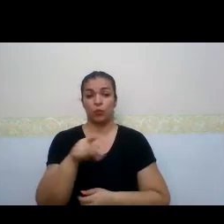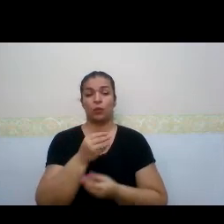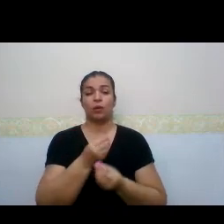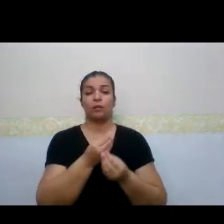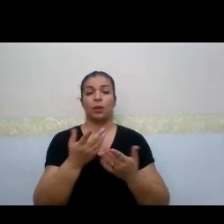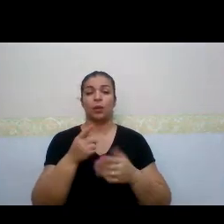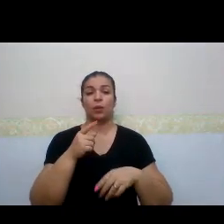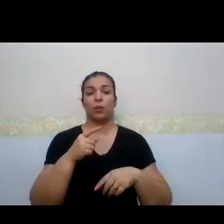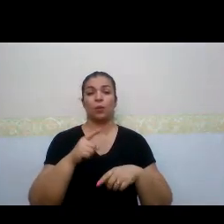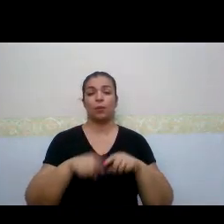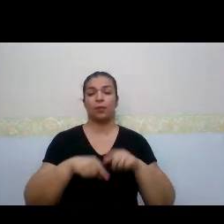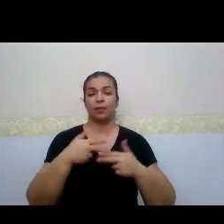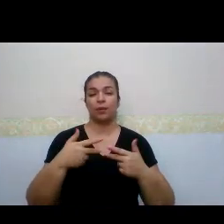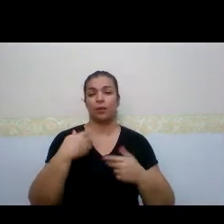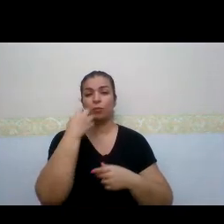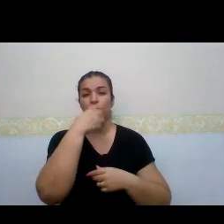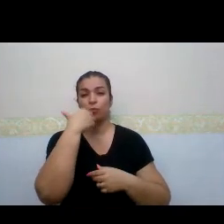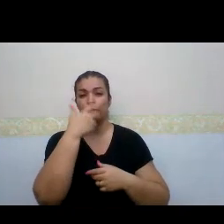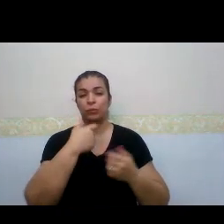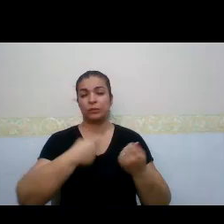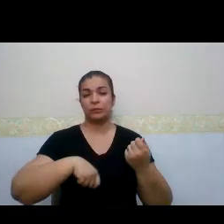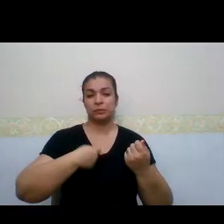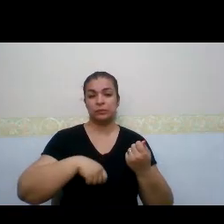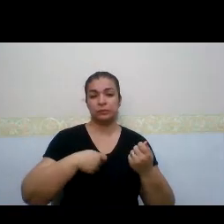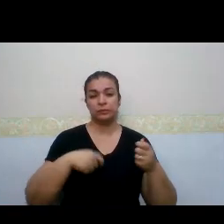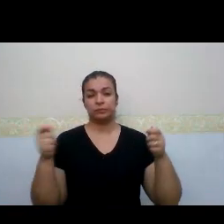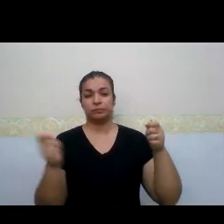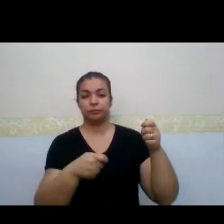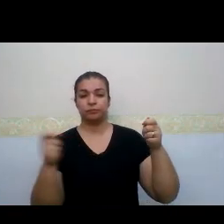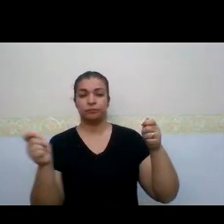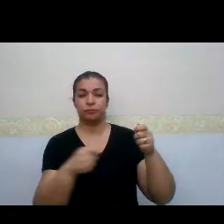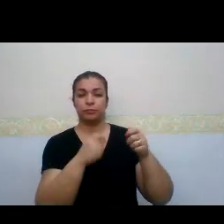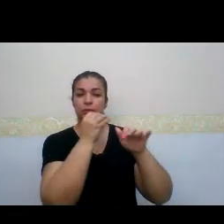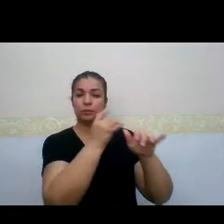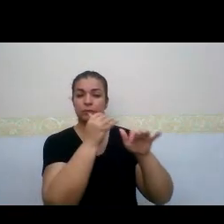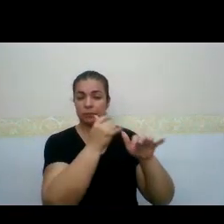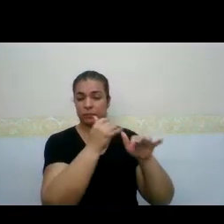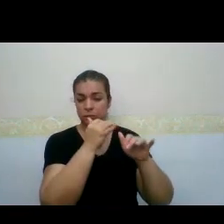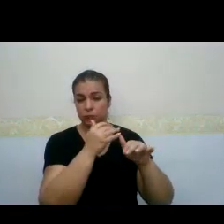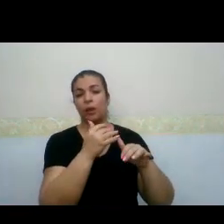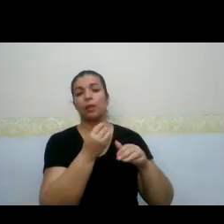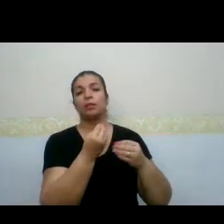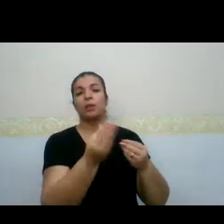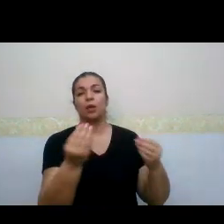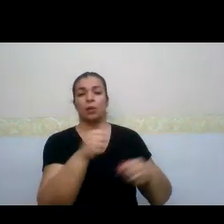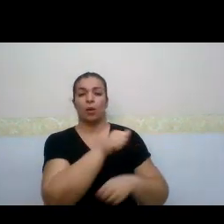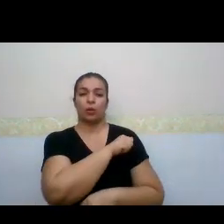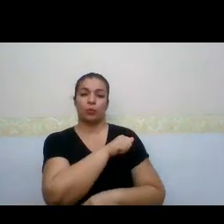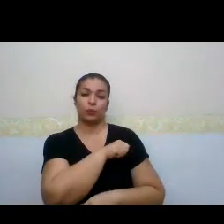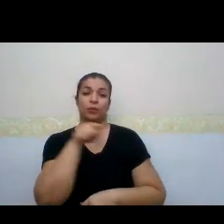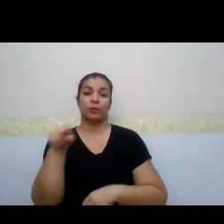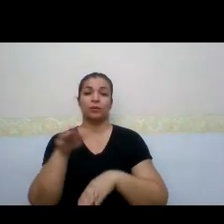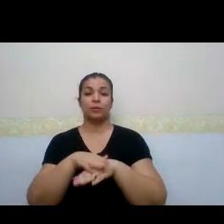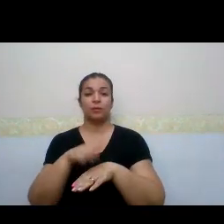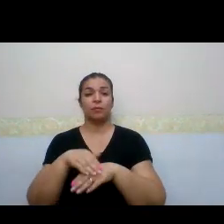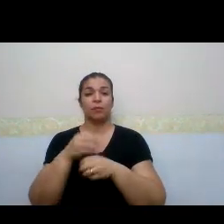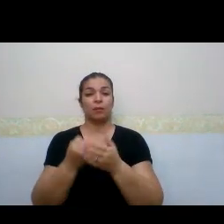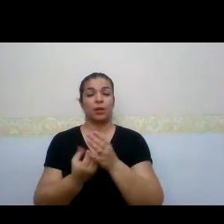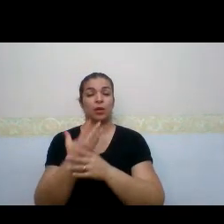instrumento musical e de percussão, e ela criou um estandarte. O estandarte está escrito